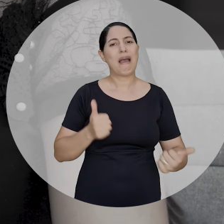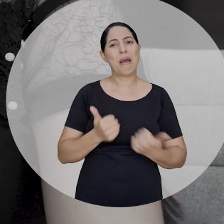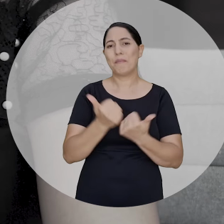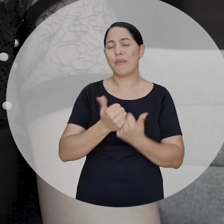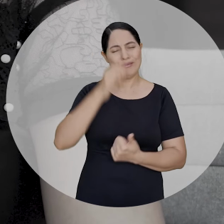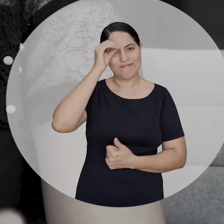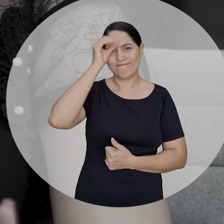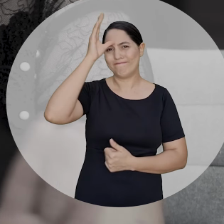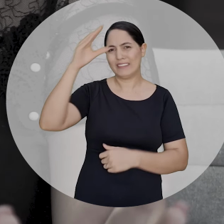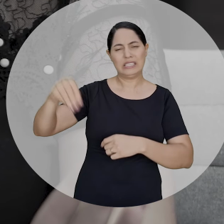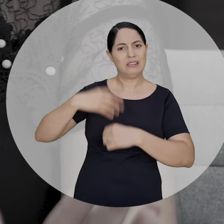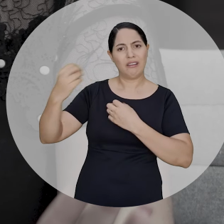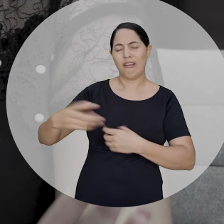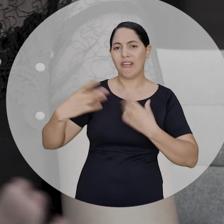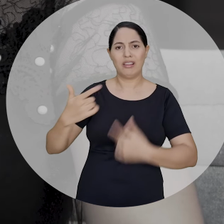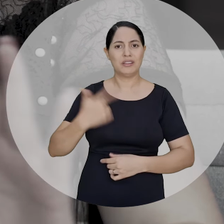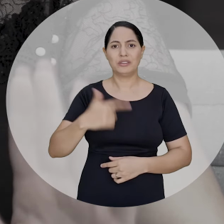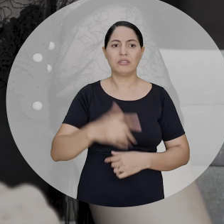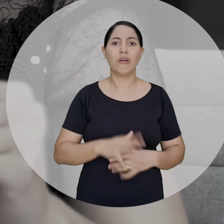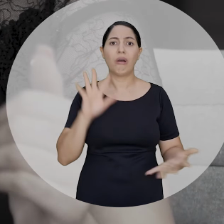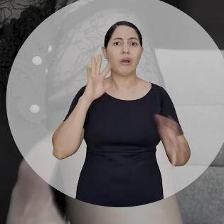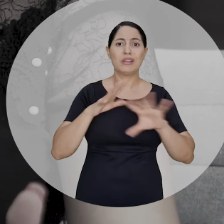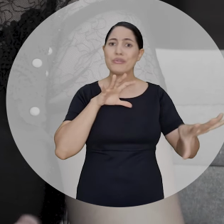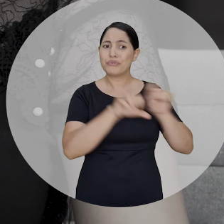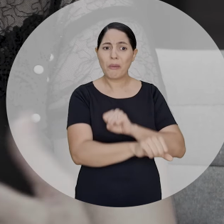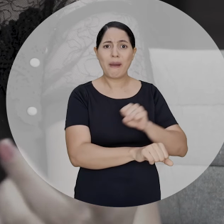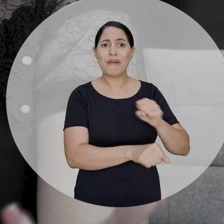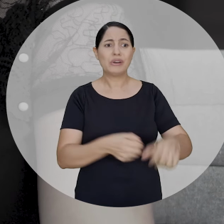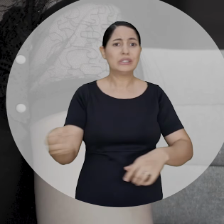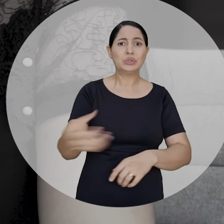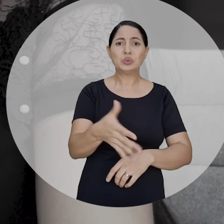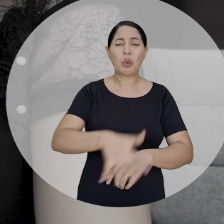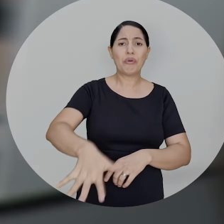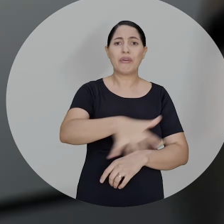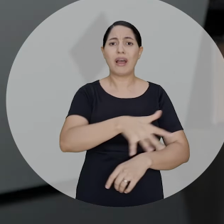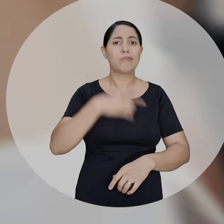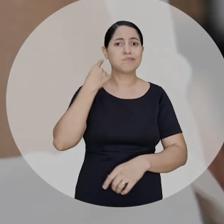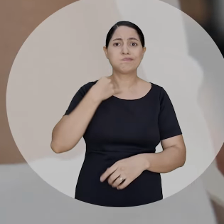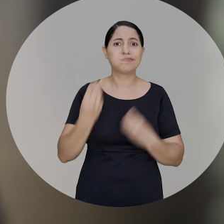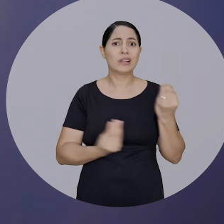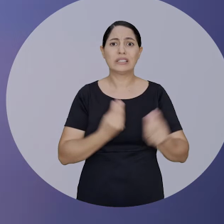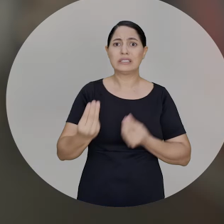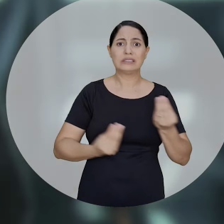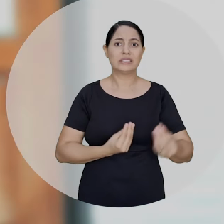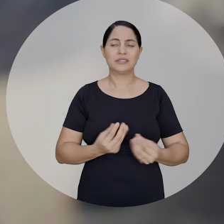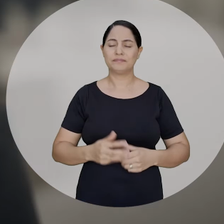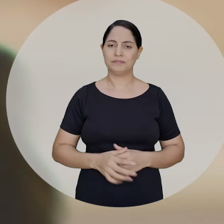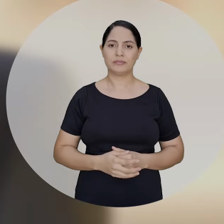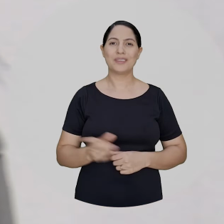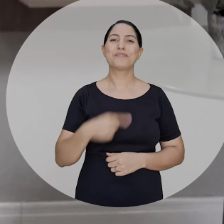conhecimento e orientação. Você saía da faculdade e caía nesse mundo novo e desconhecido. Para nós mulheres, tudo é muito